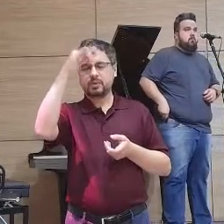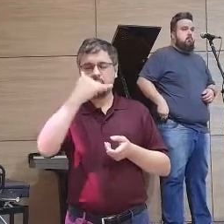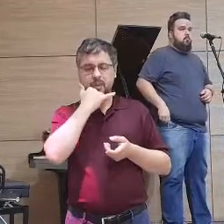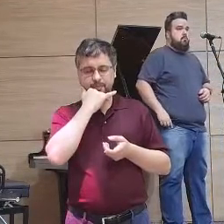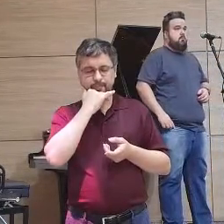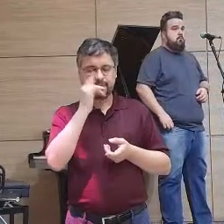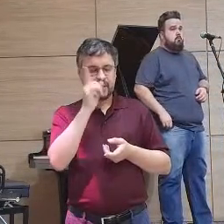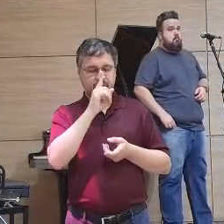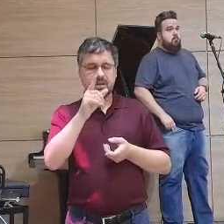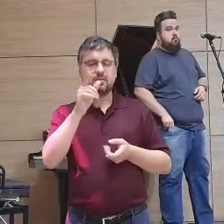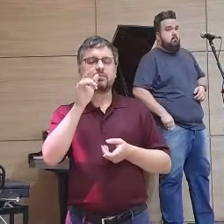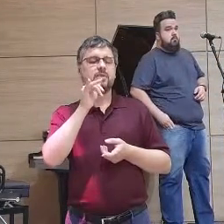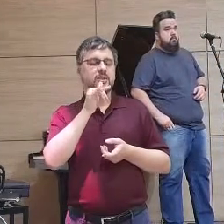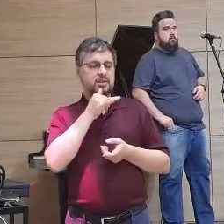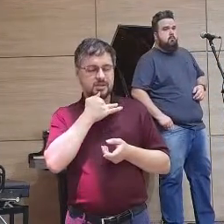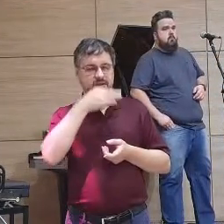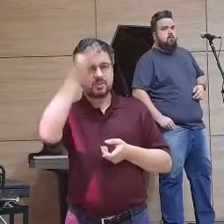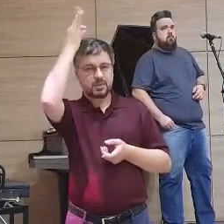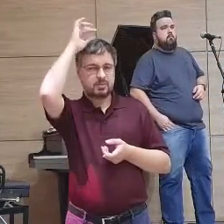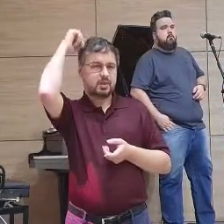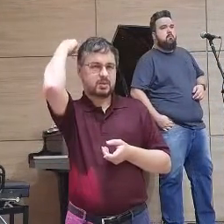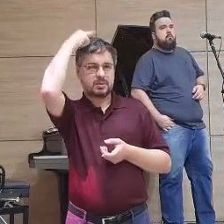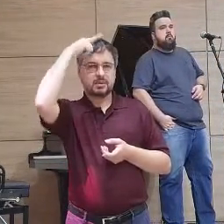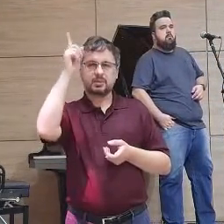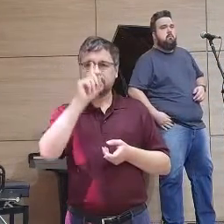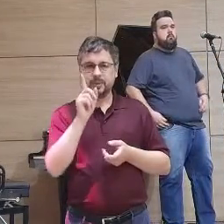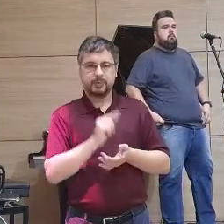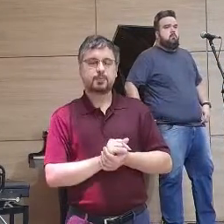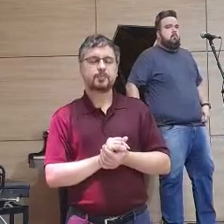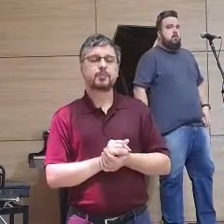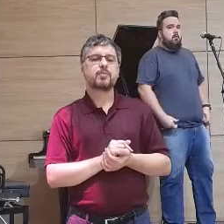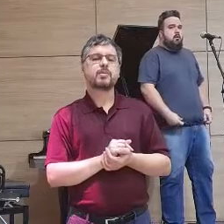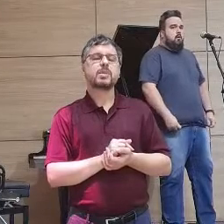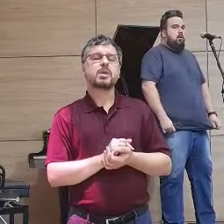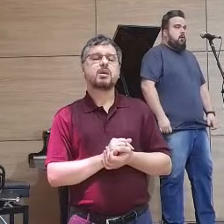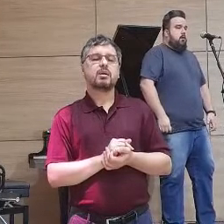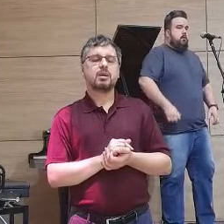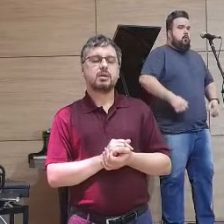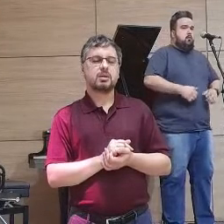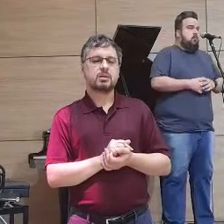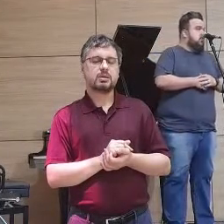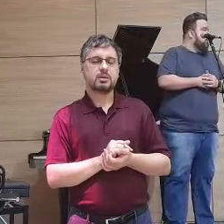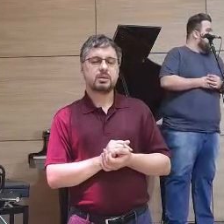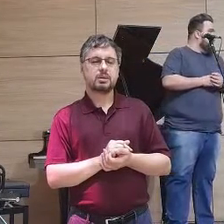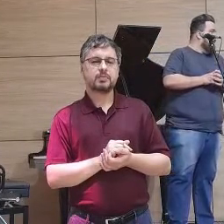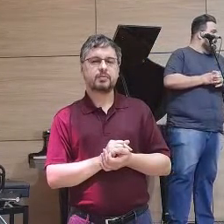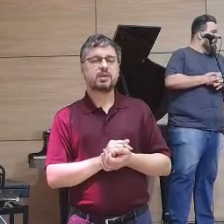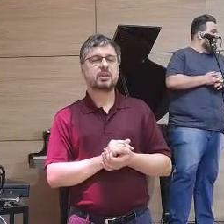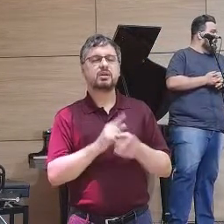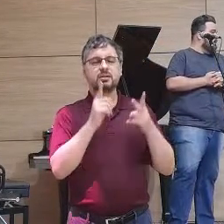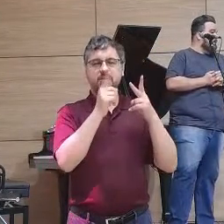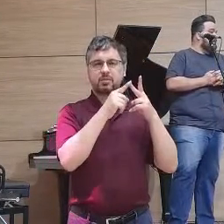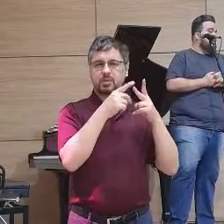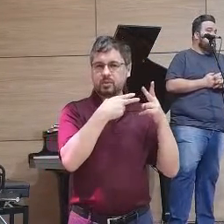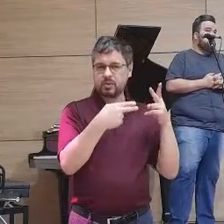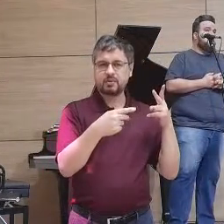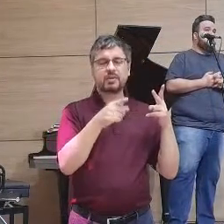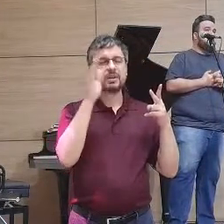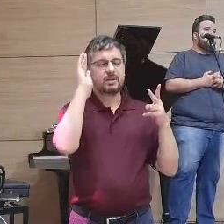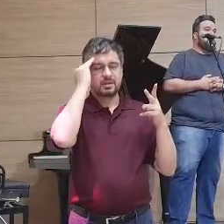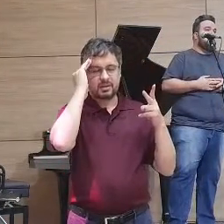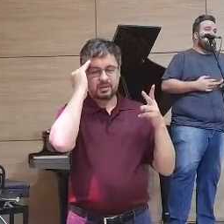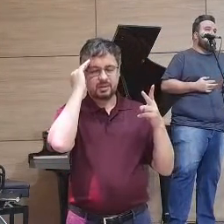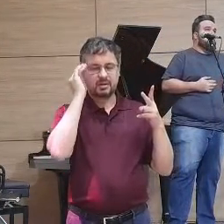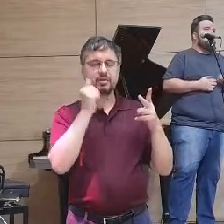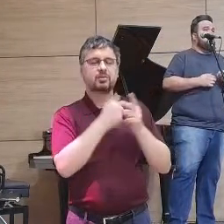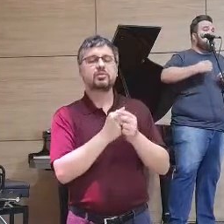o segundo foco é para que você compreendendo essa palavra e faça dessa palavra um